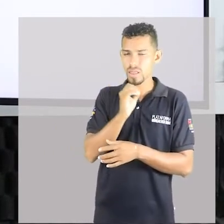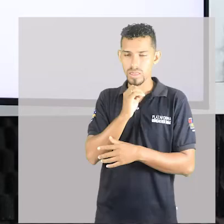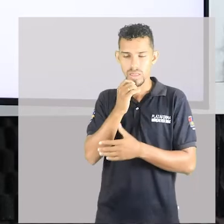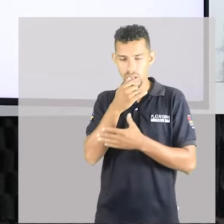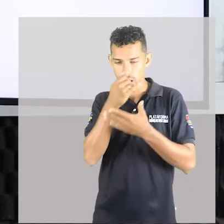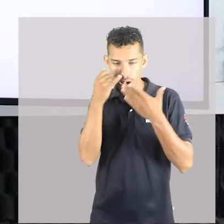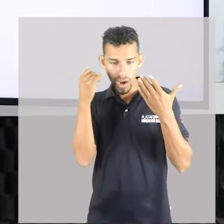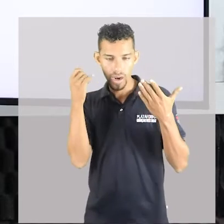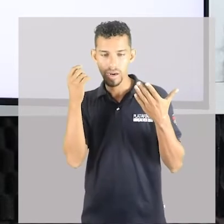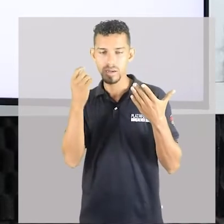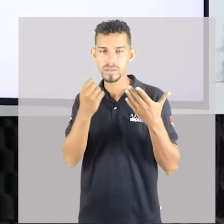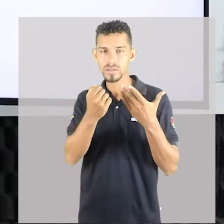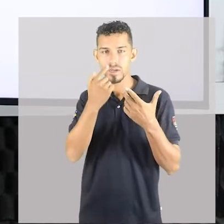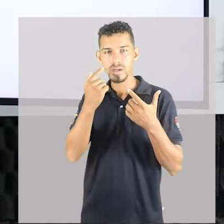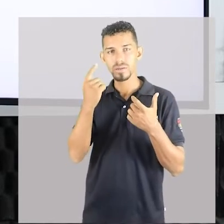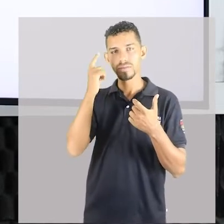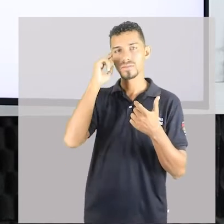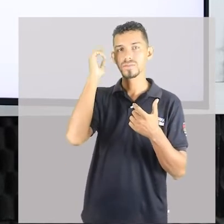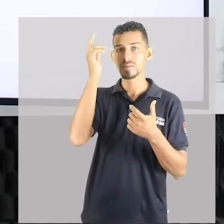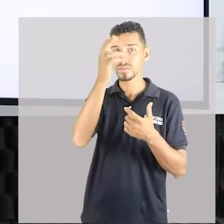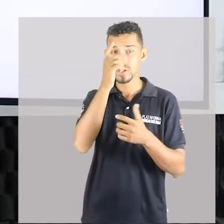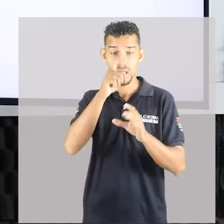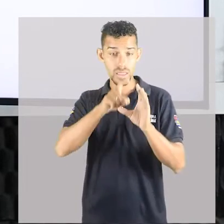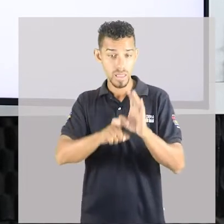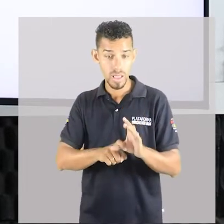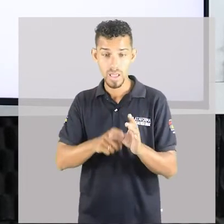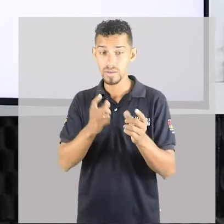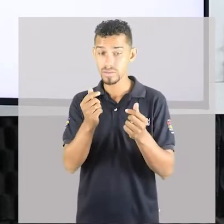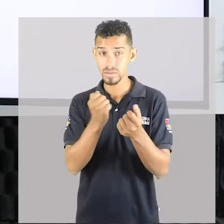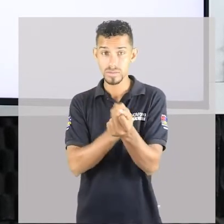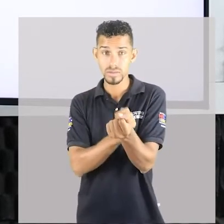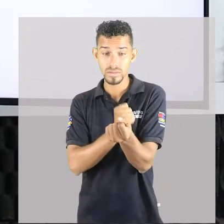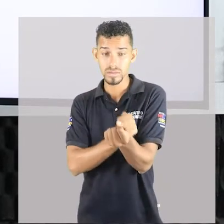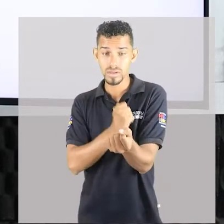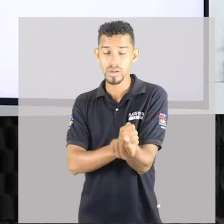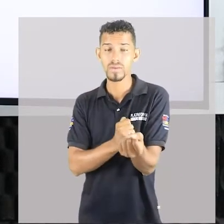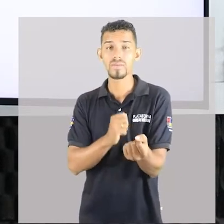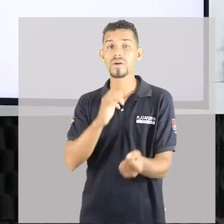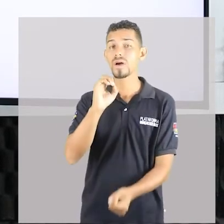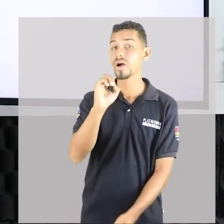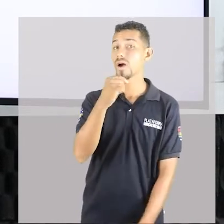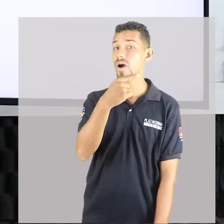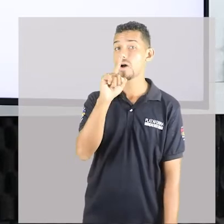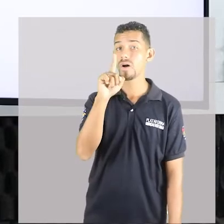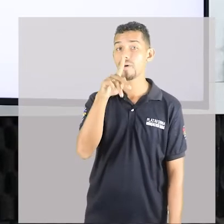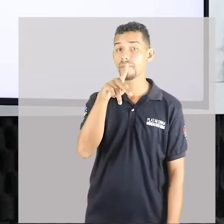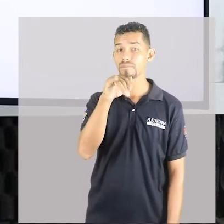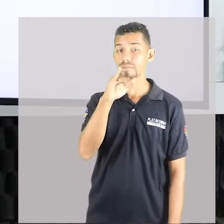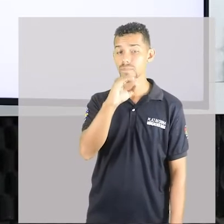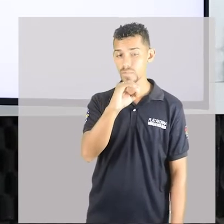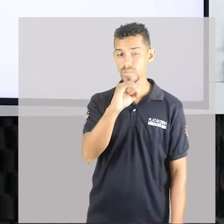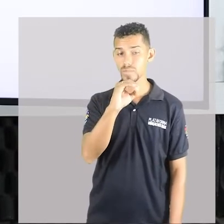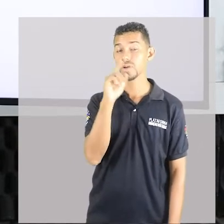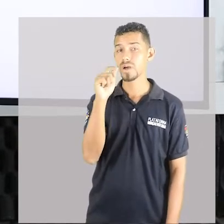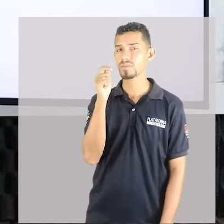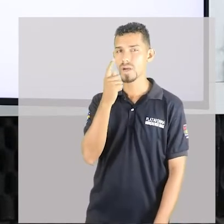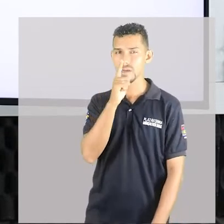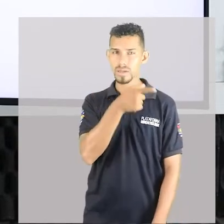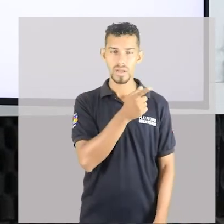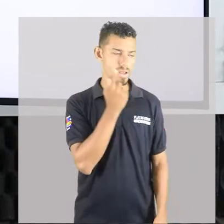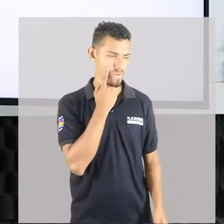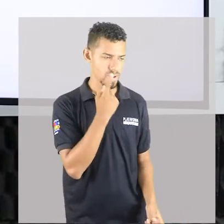pessoa possa consumir, ela fica de fato dependente daquilo ali, e aí o que acontece? É muito mais fácil de dominar. Então, isso